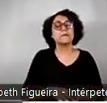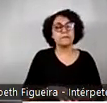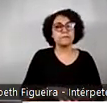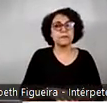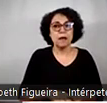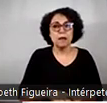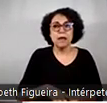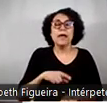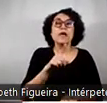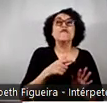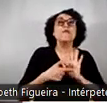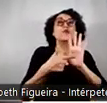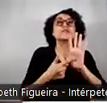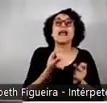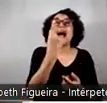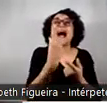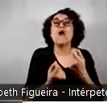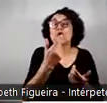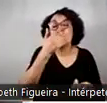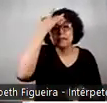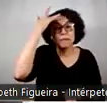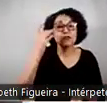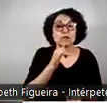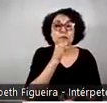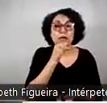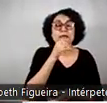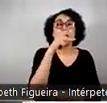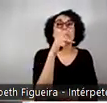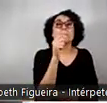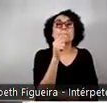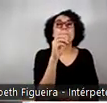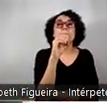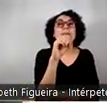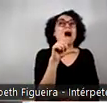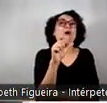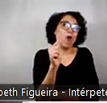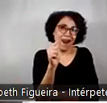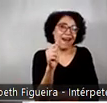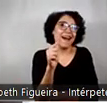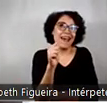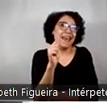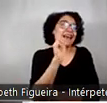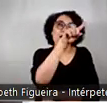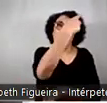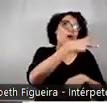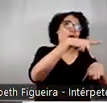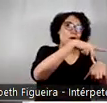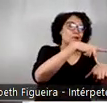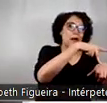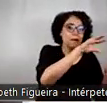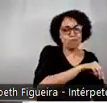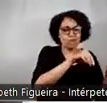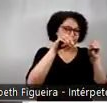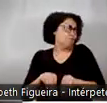que são conhecidas no Brasil, né, no caso da Paola, né, do Eric Jacquin. Mas aí, assim, quando a gente fala, né,